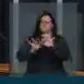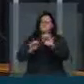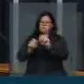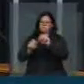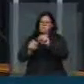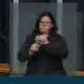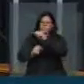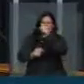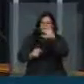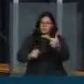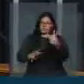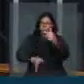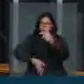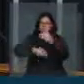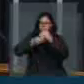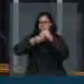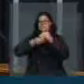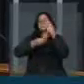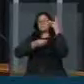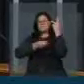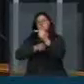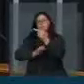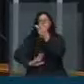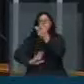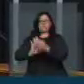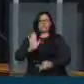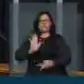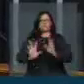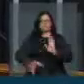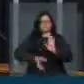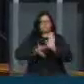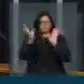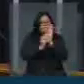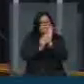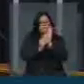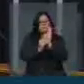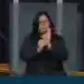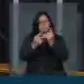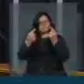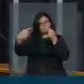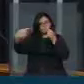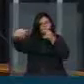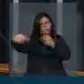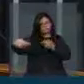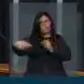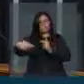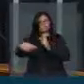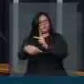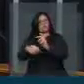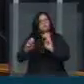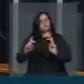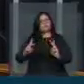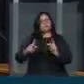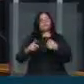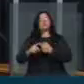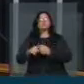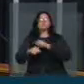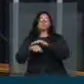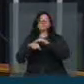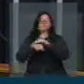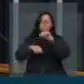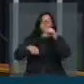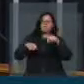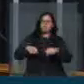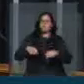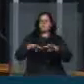doze emendas ao seu projeto contradizendo as suas posições para nós discutirmos aqui